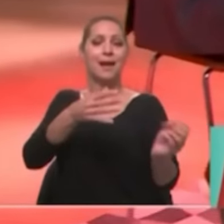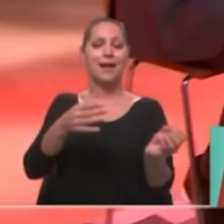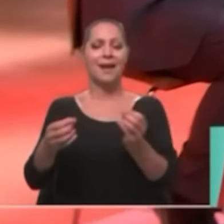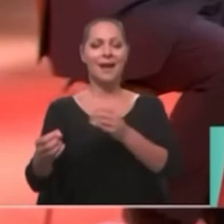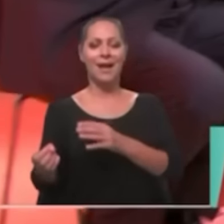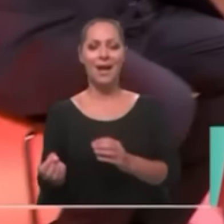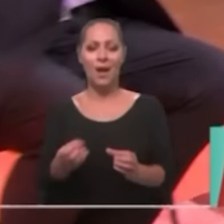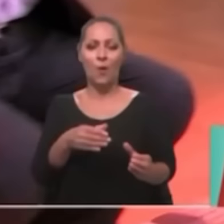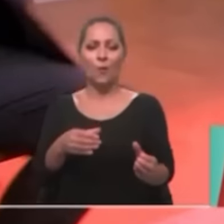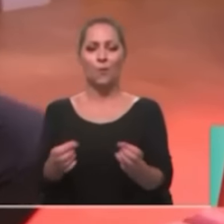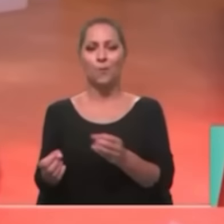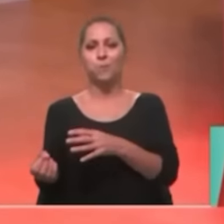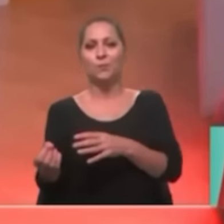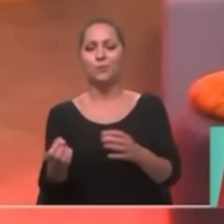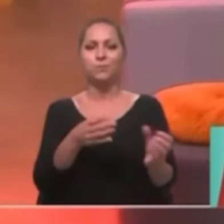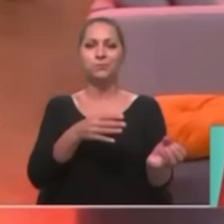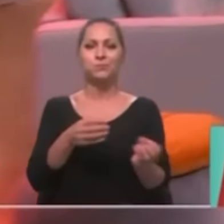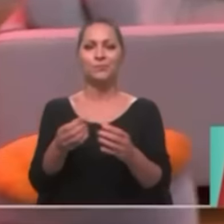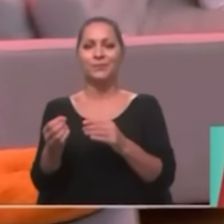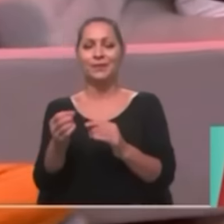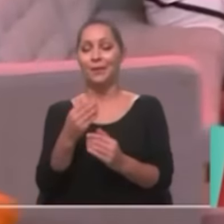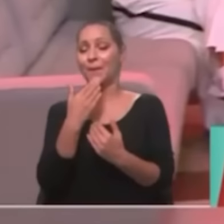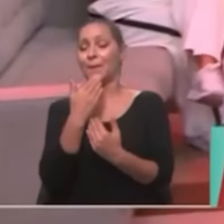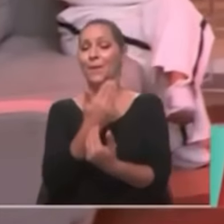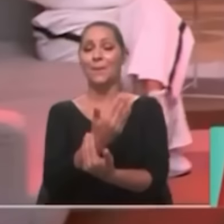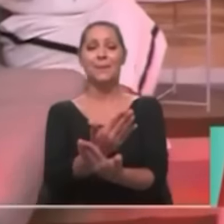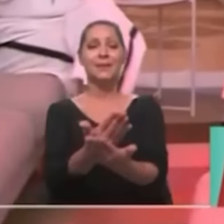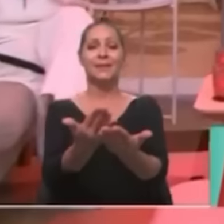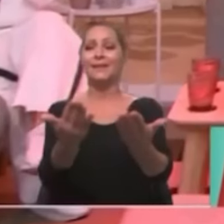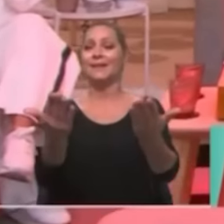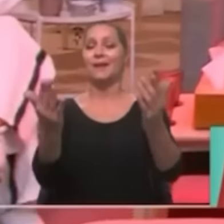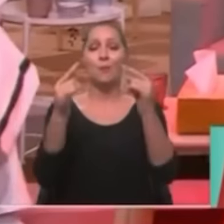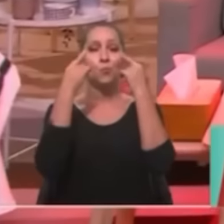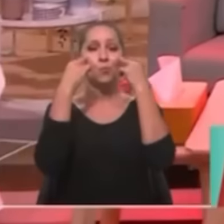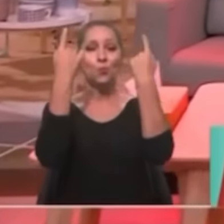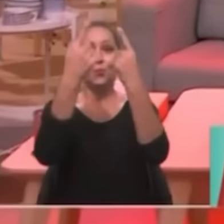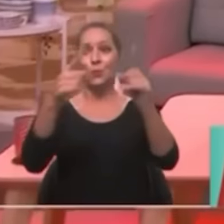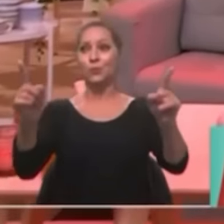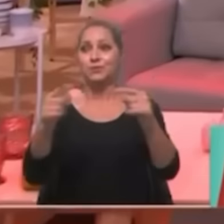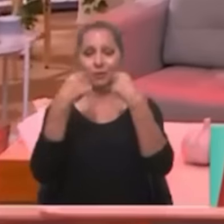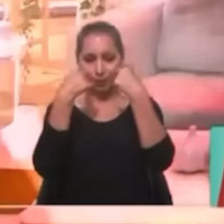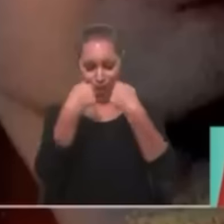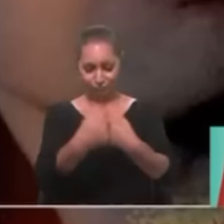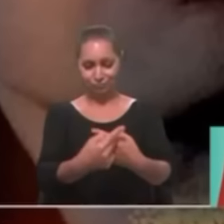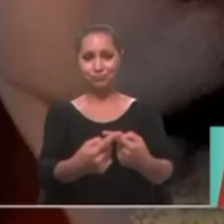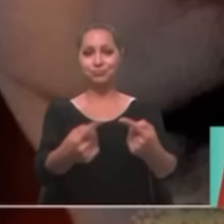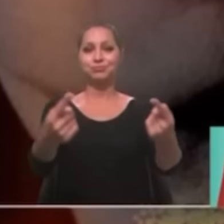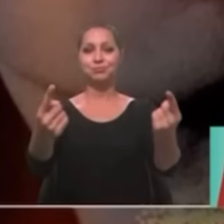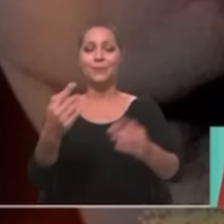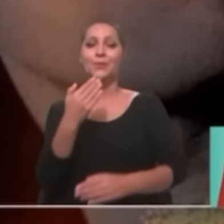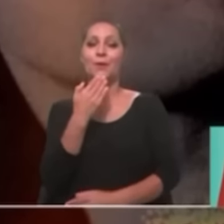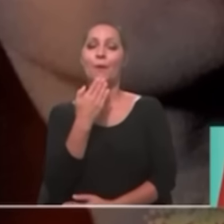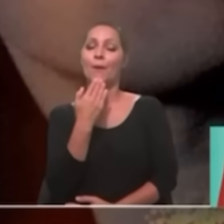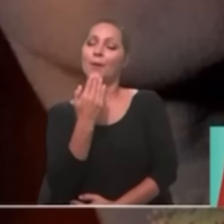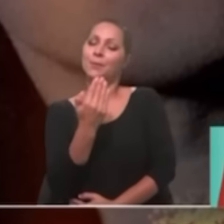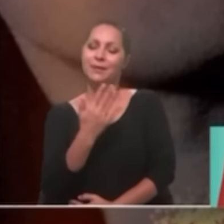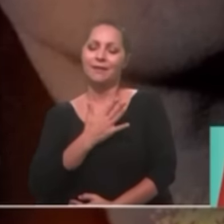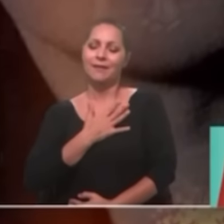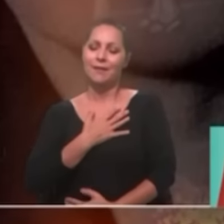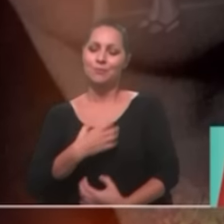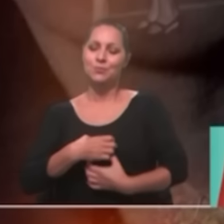Marco, obrigado por mostrares estas canções, obrigado por mexeres